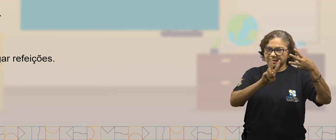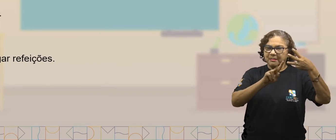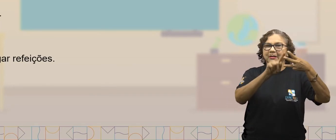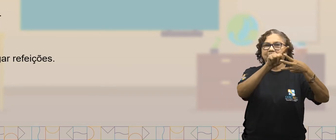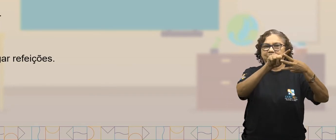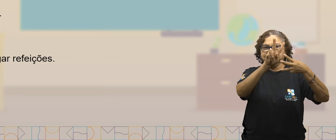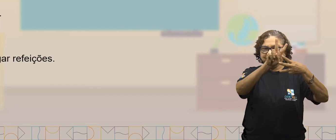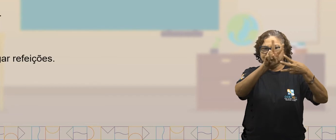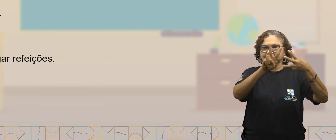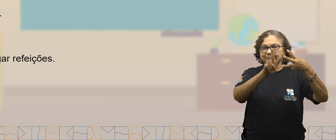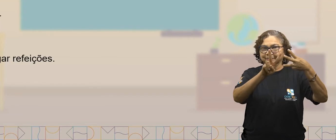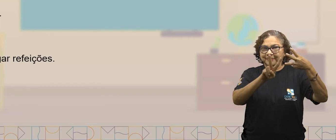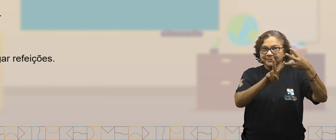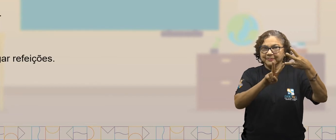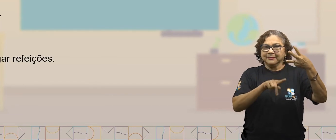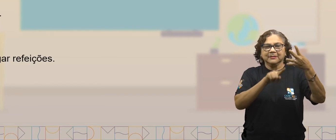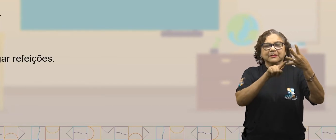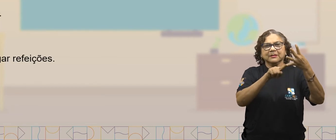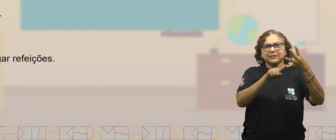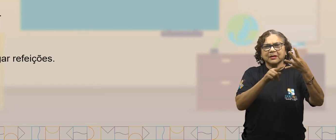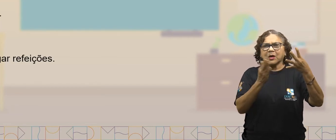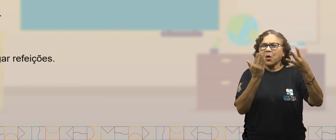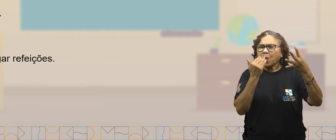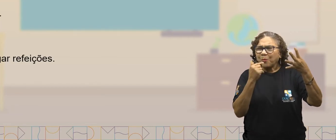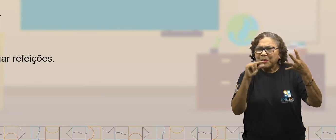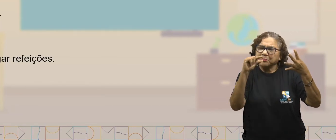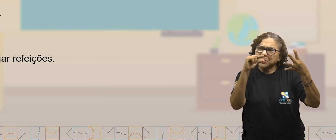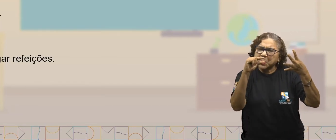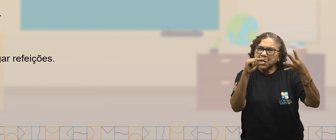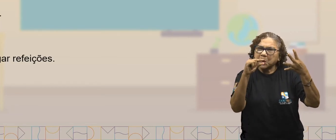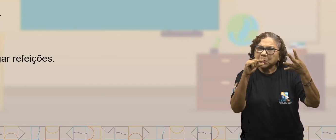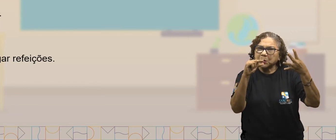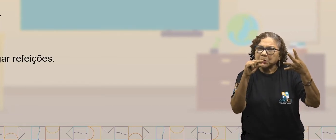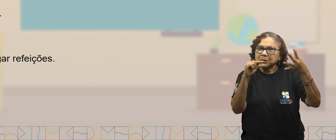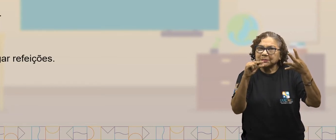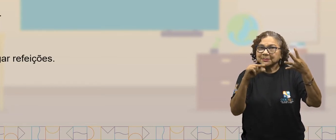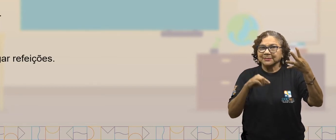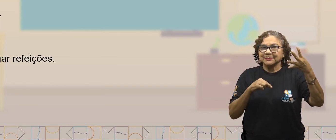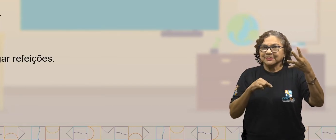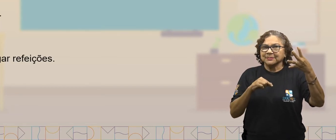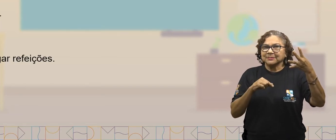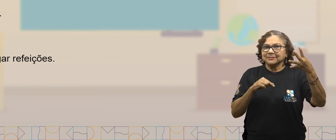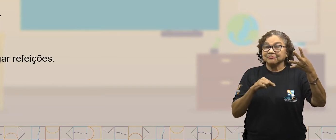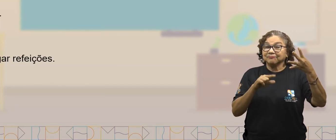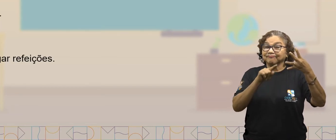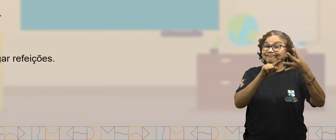Verdadeiro. Comer pouco ou negar refeições é um sintoma? Verdadeiro ou falso?